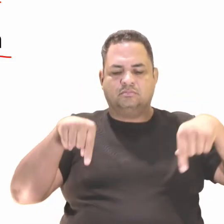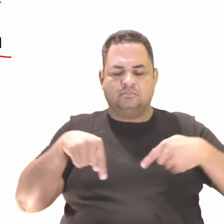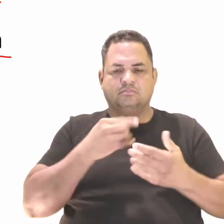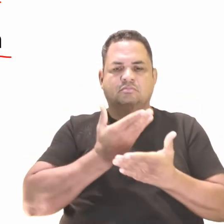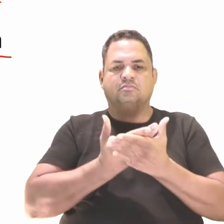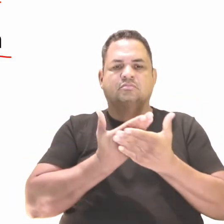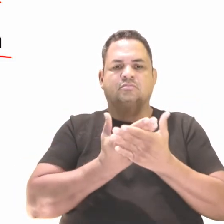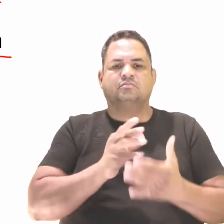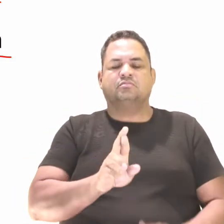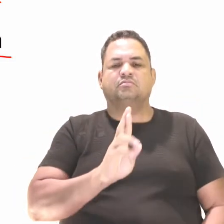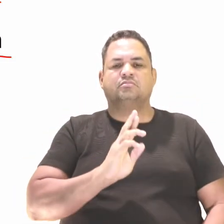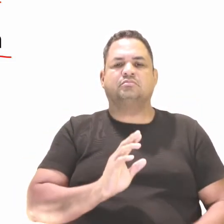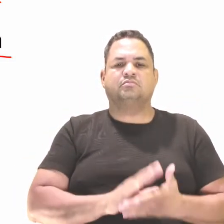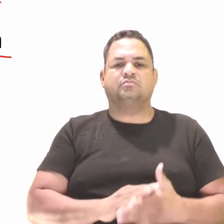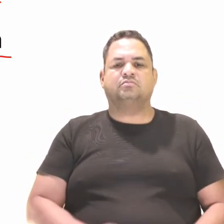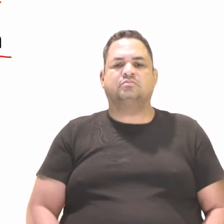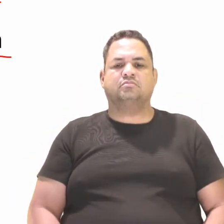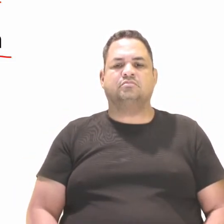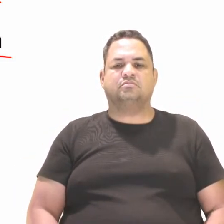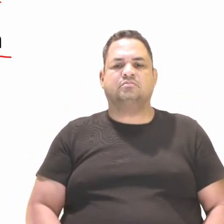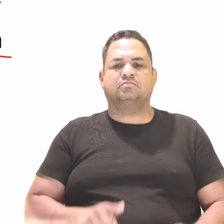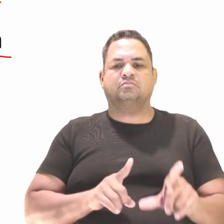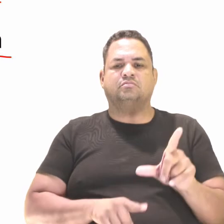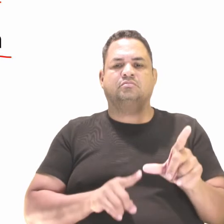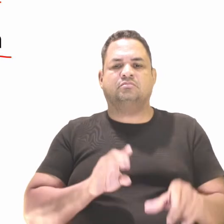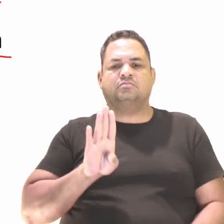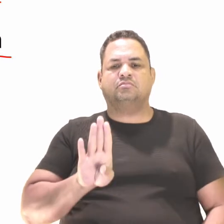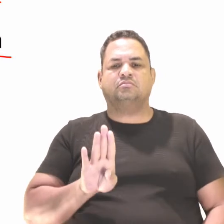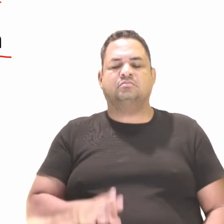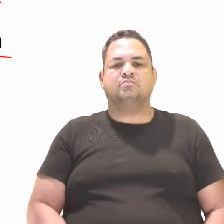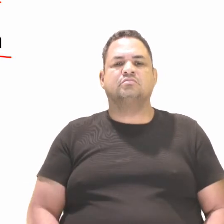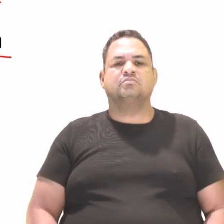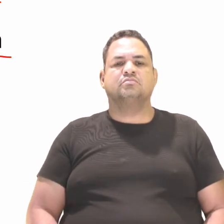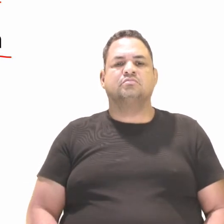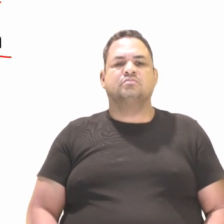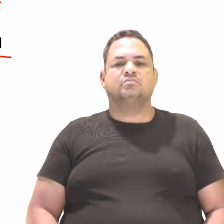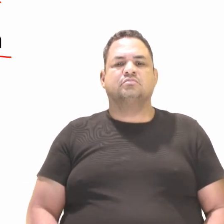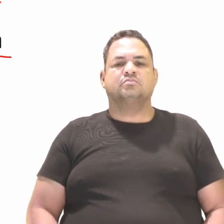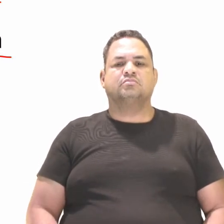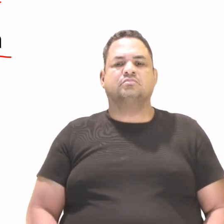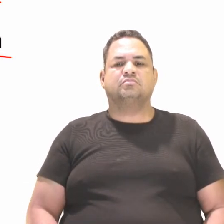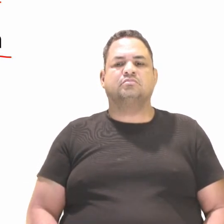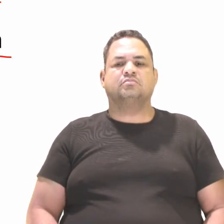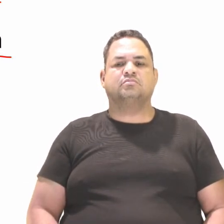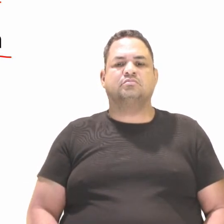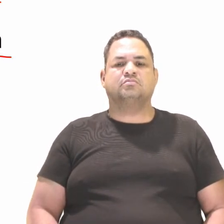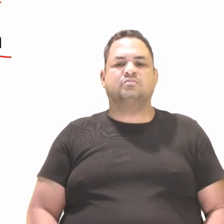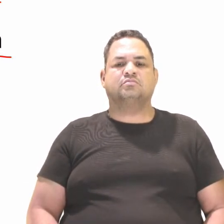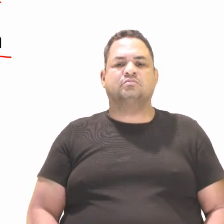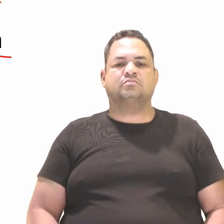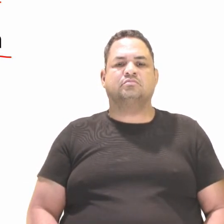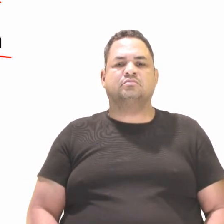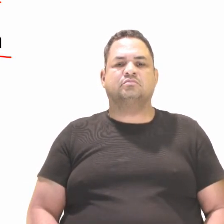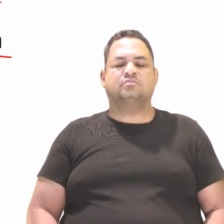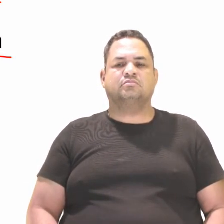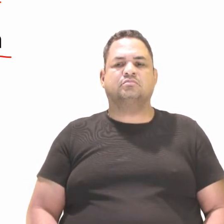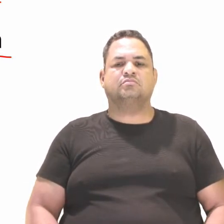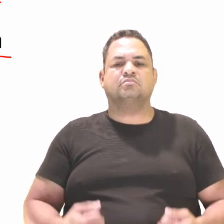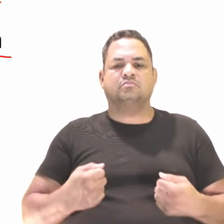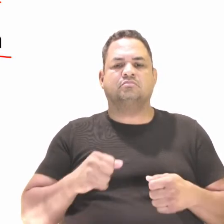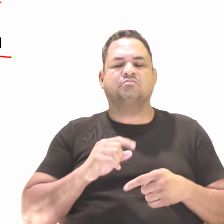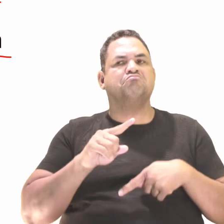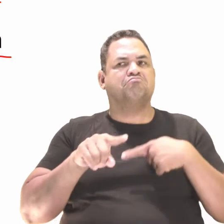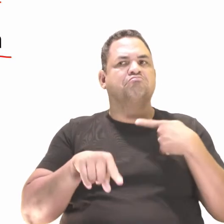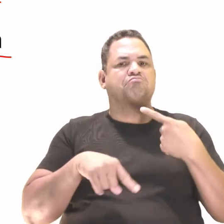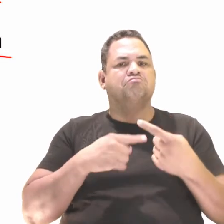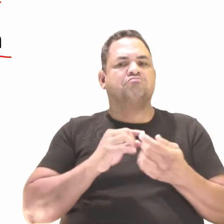a resposta só pode ser a letra B. Can I take a rain check on that? Ou seja, posso deixar